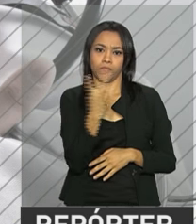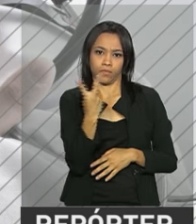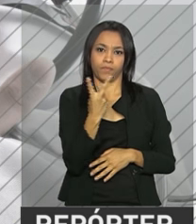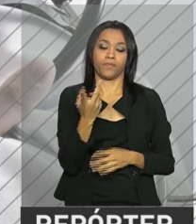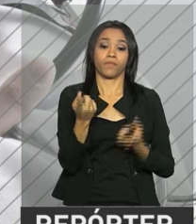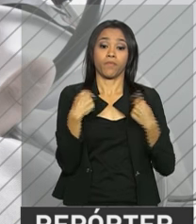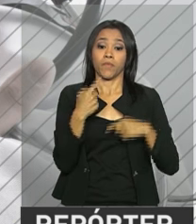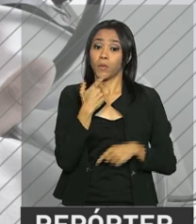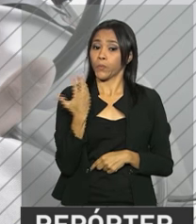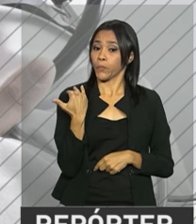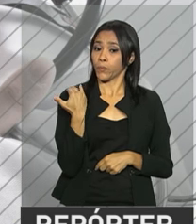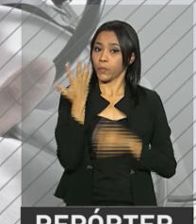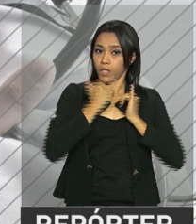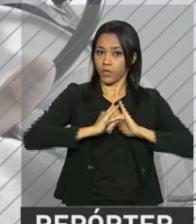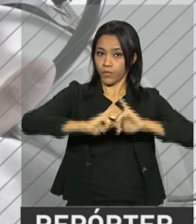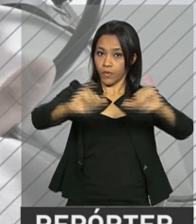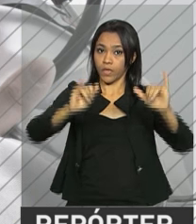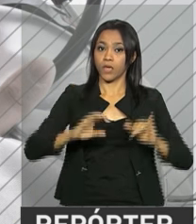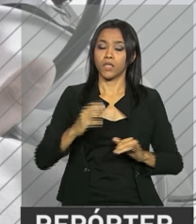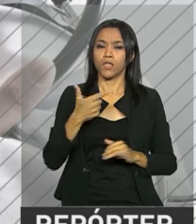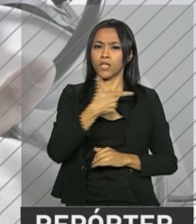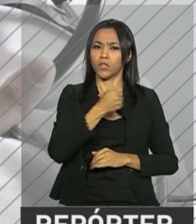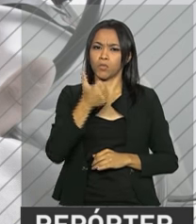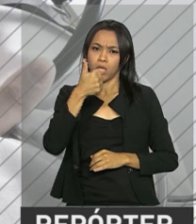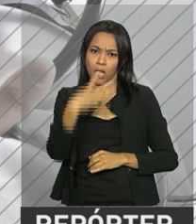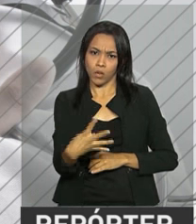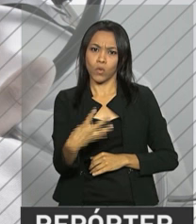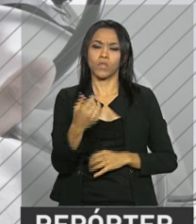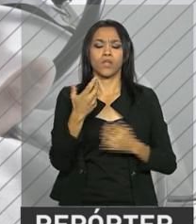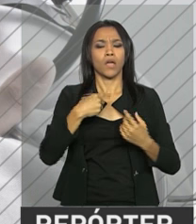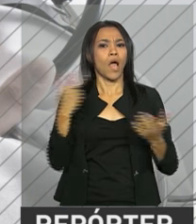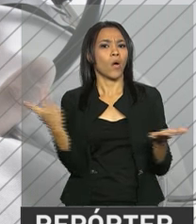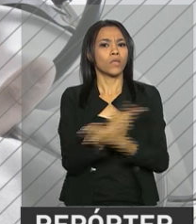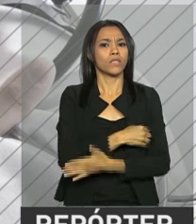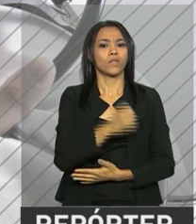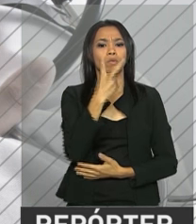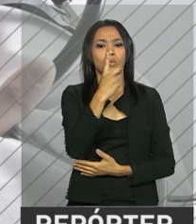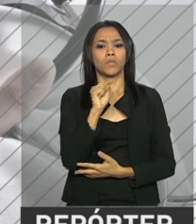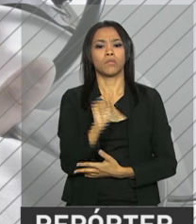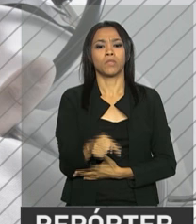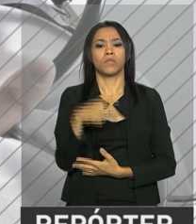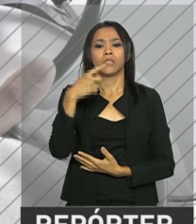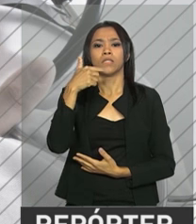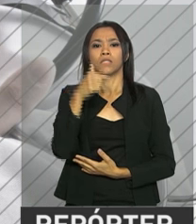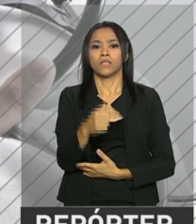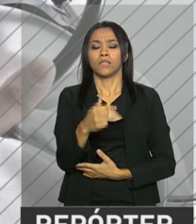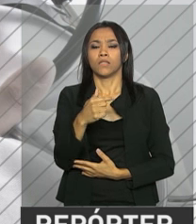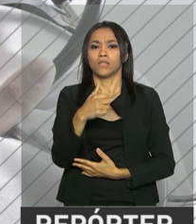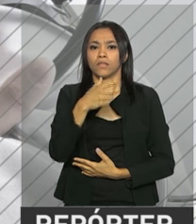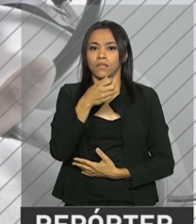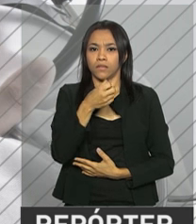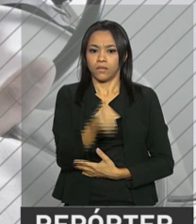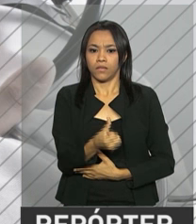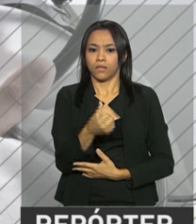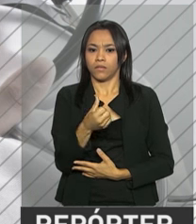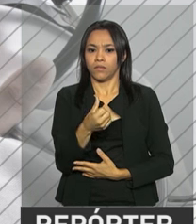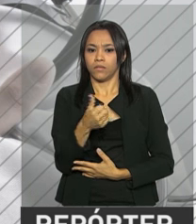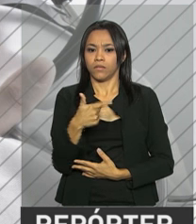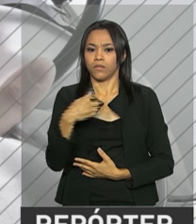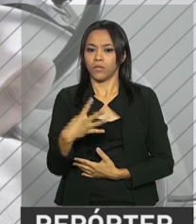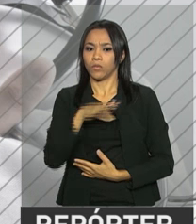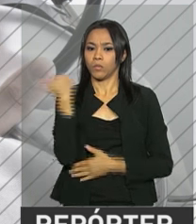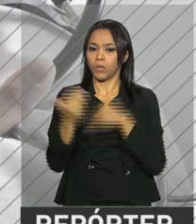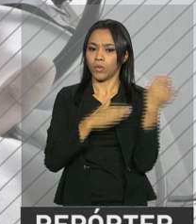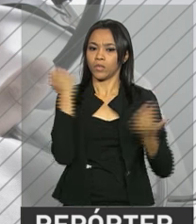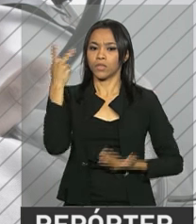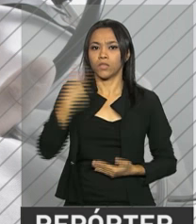mais recentes indicam que em 2014 foram 2.724 mortes por câncer infanto-juvenil no